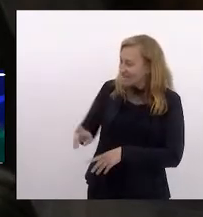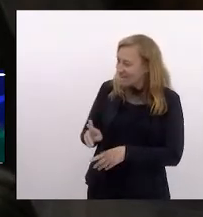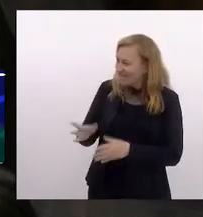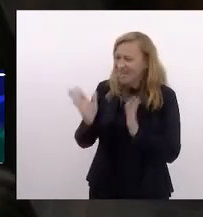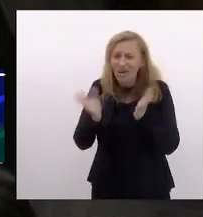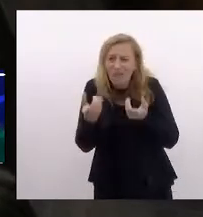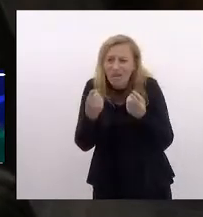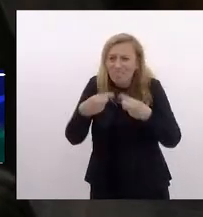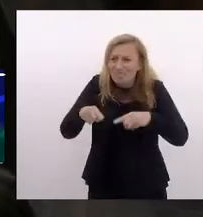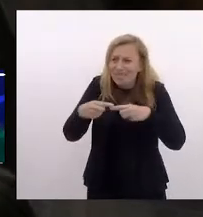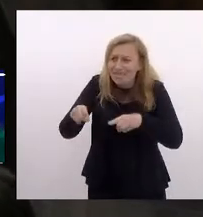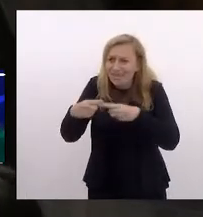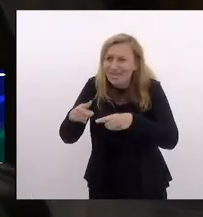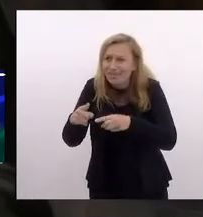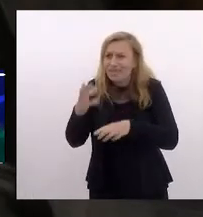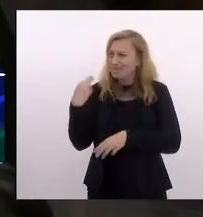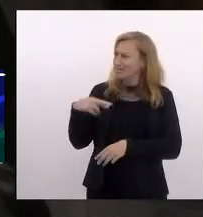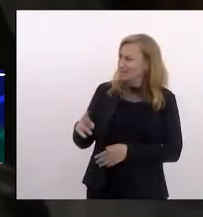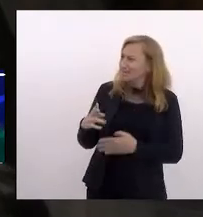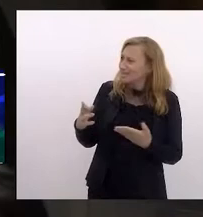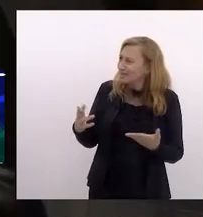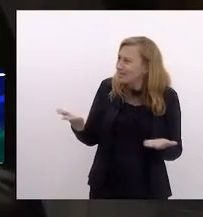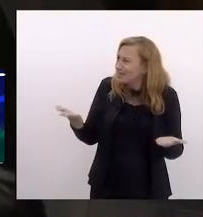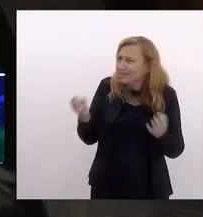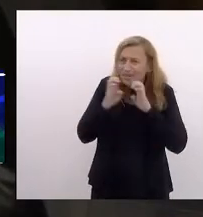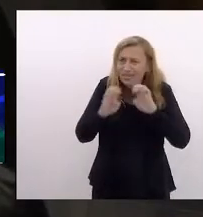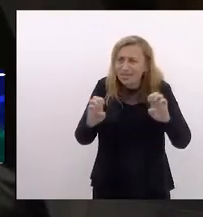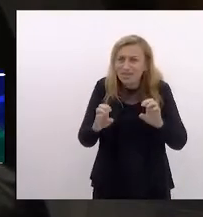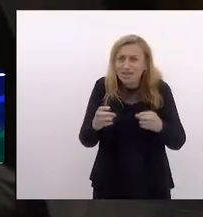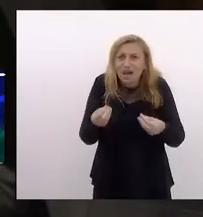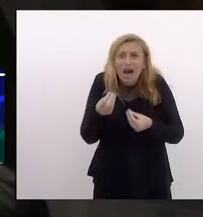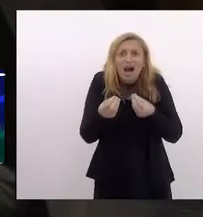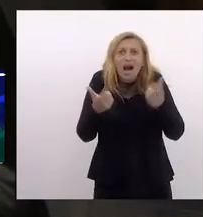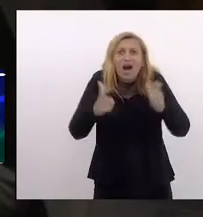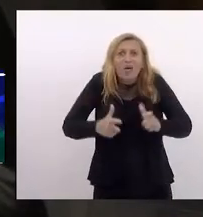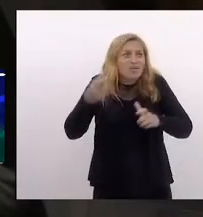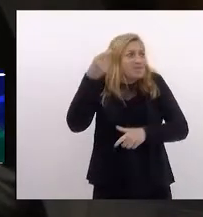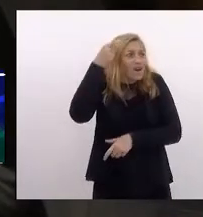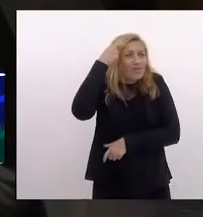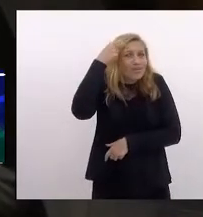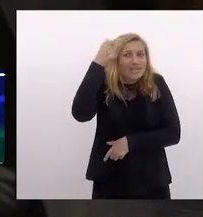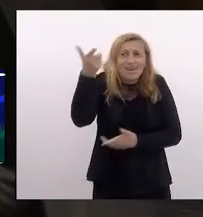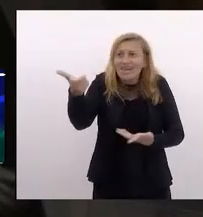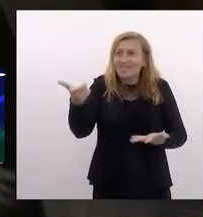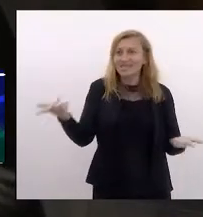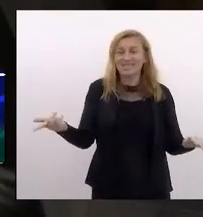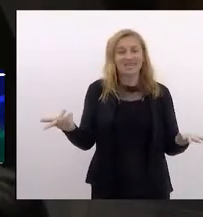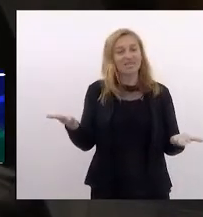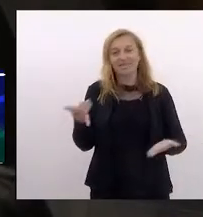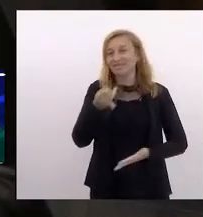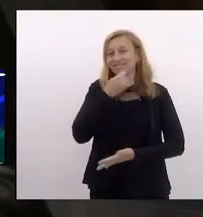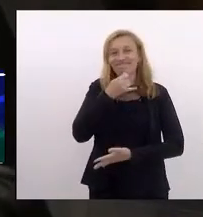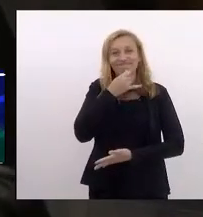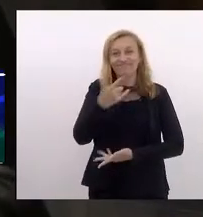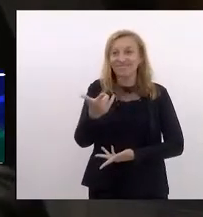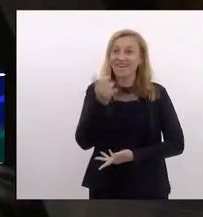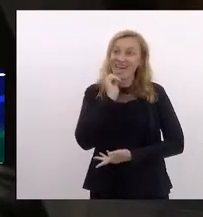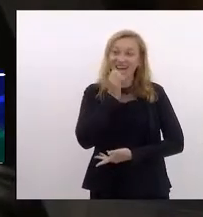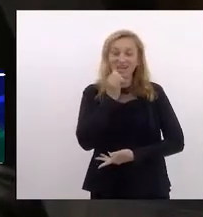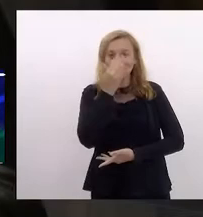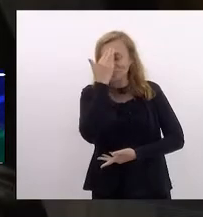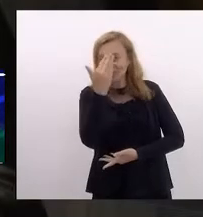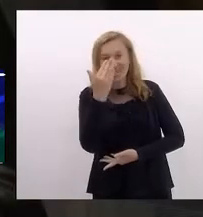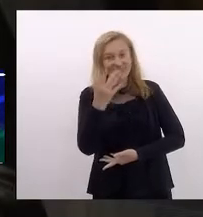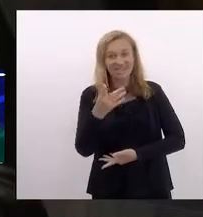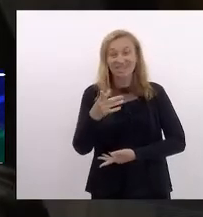evangelho deputado Carlos Macedo é aonde o tal bom senso e é lamentável relatou